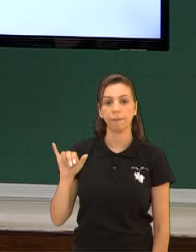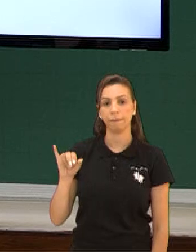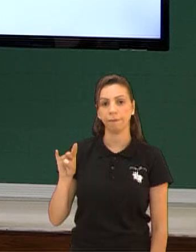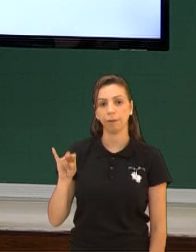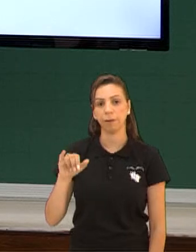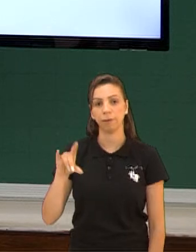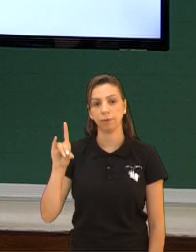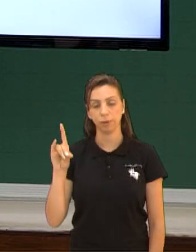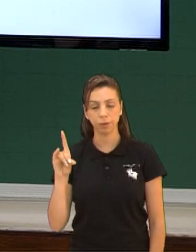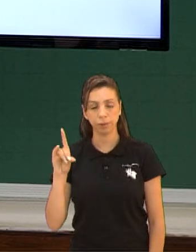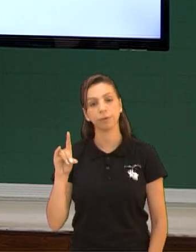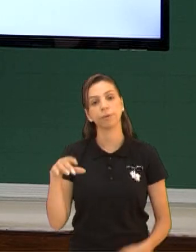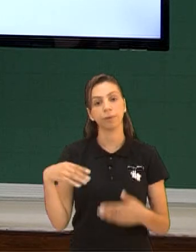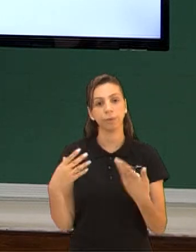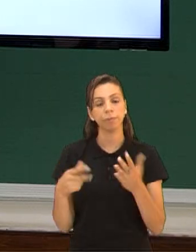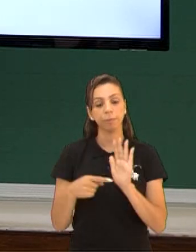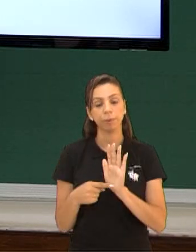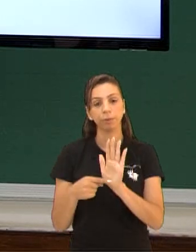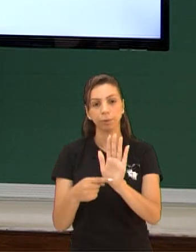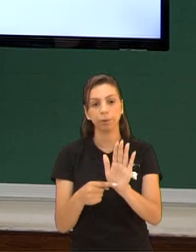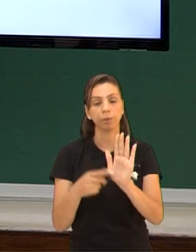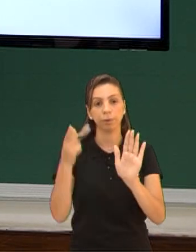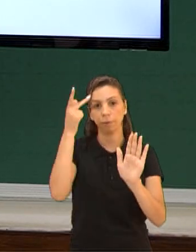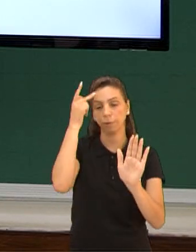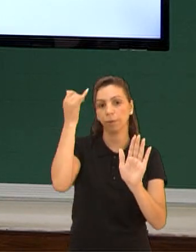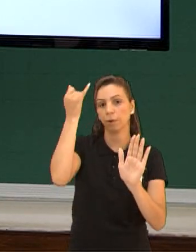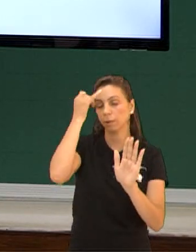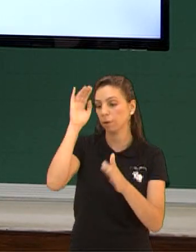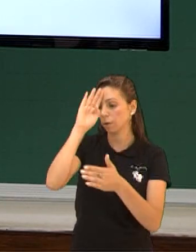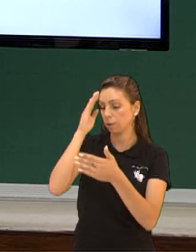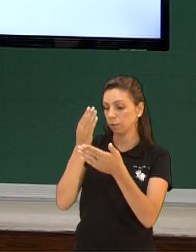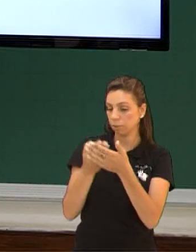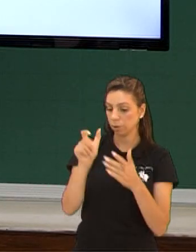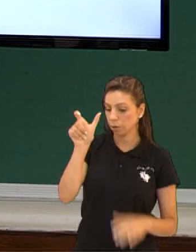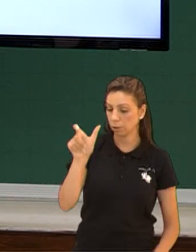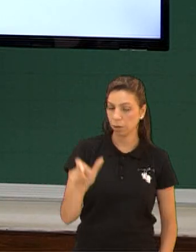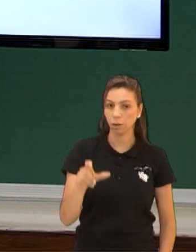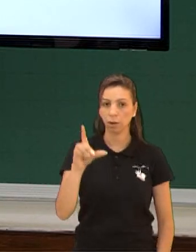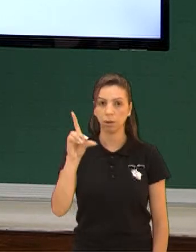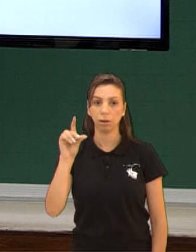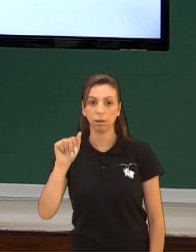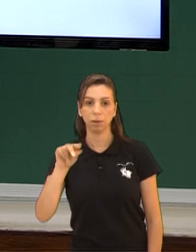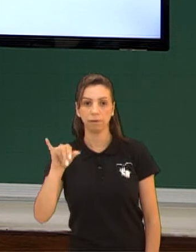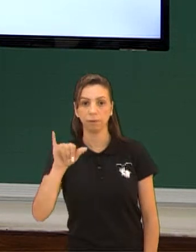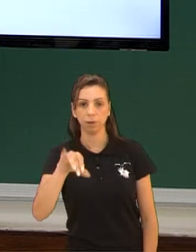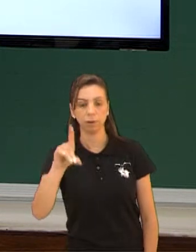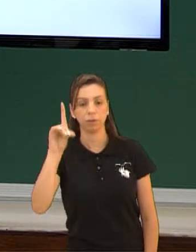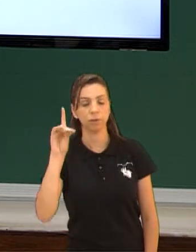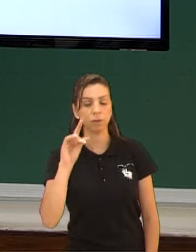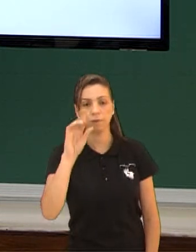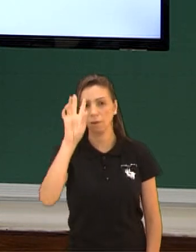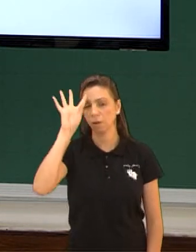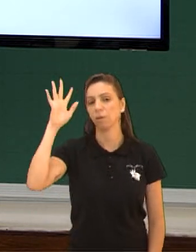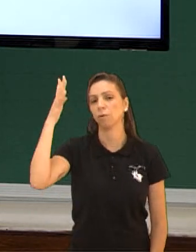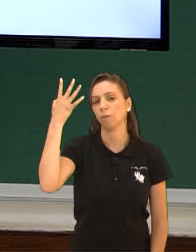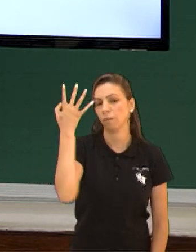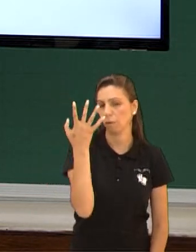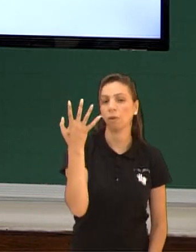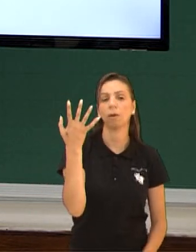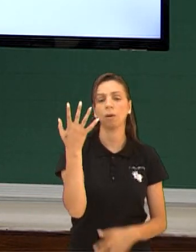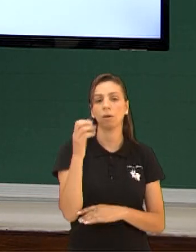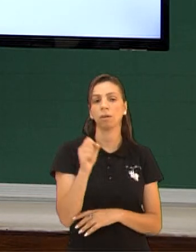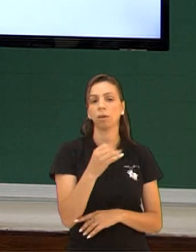que ele é aquele filósofo que vai, de certa forma, resolver algumas questões que fogem